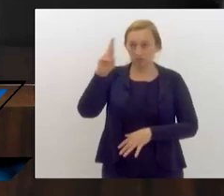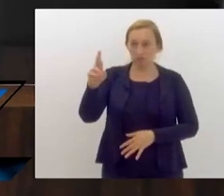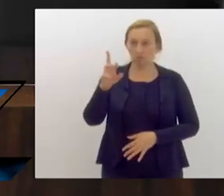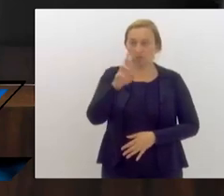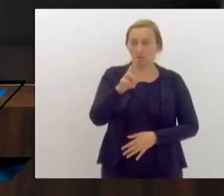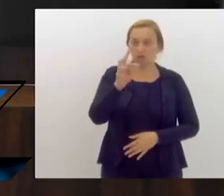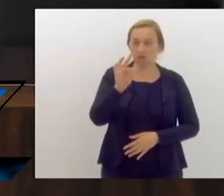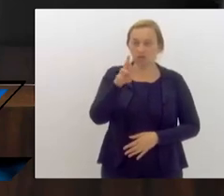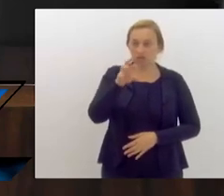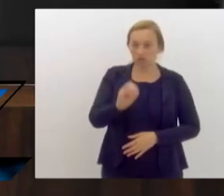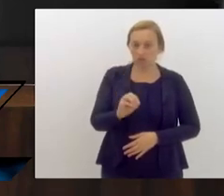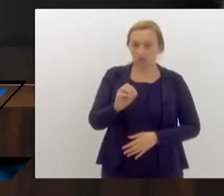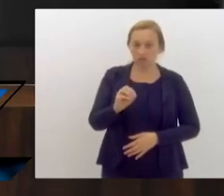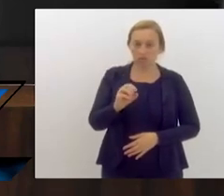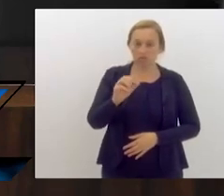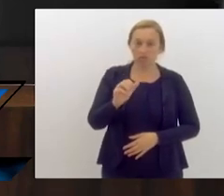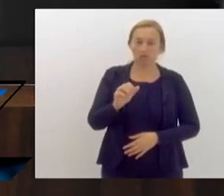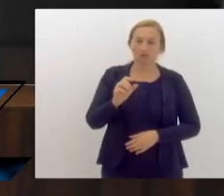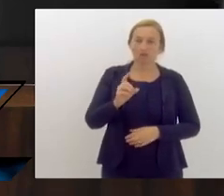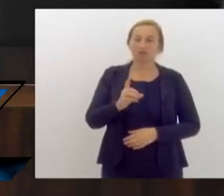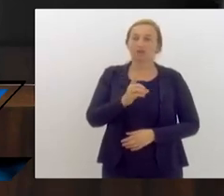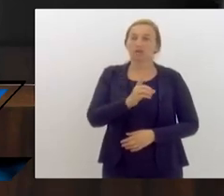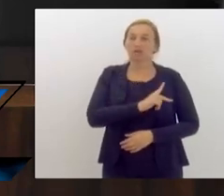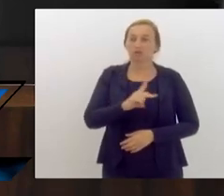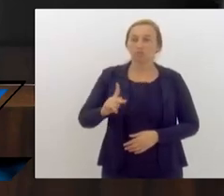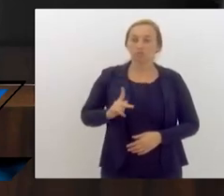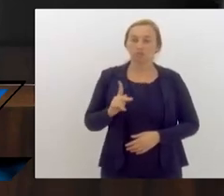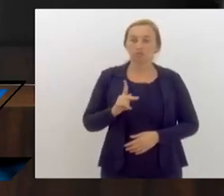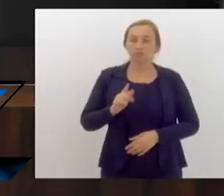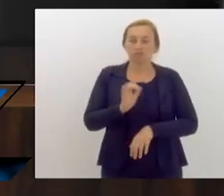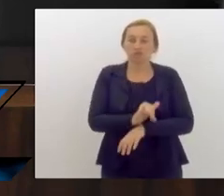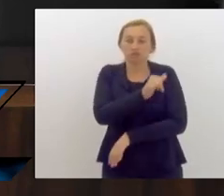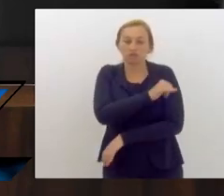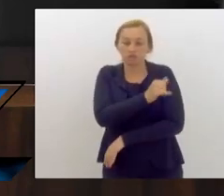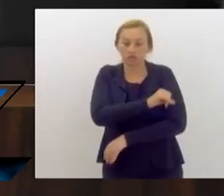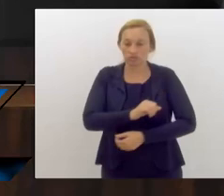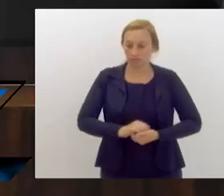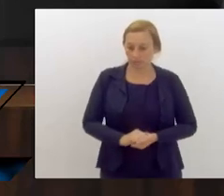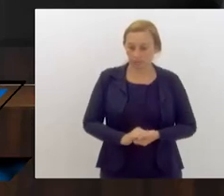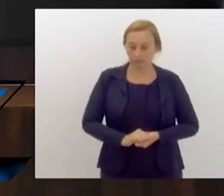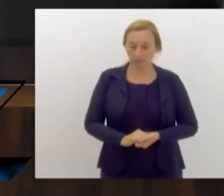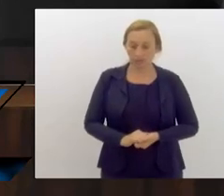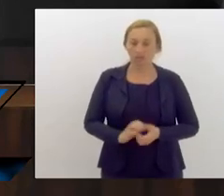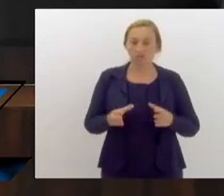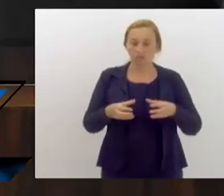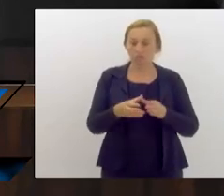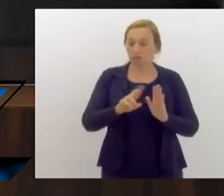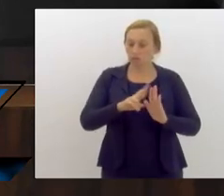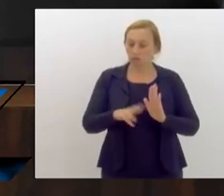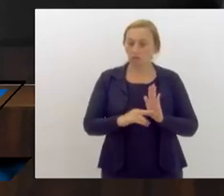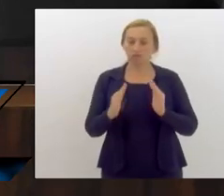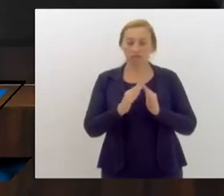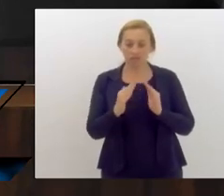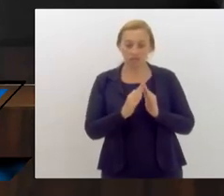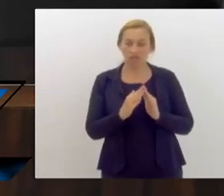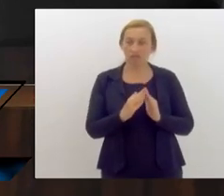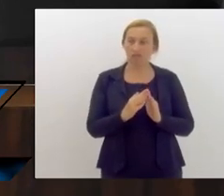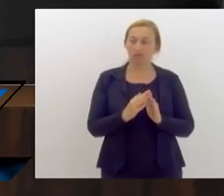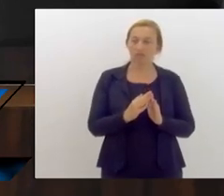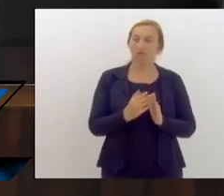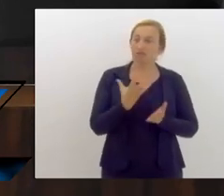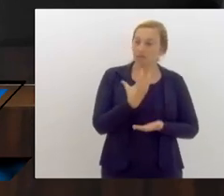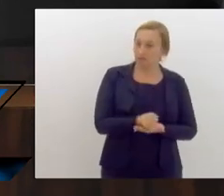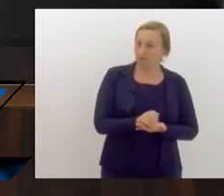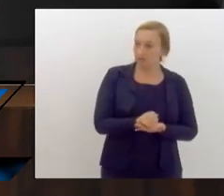Azambuja Martins Defensor Público do Estado do Rio de Janeiro parecer da comissão de normas internas e proposições externas